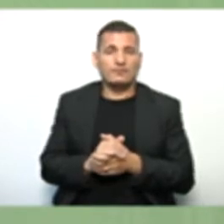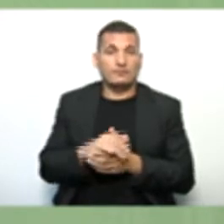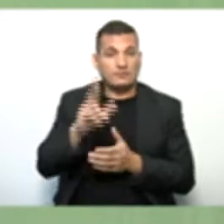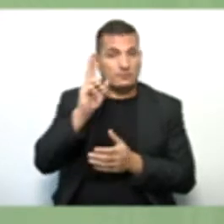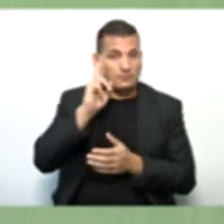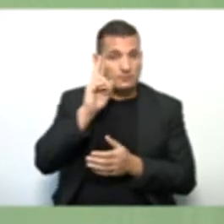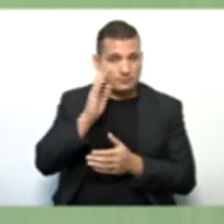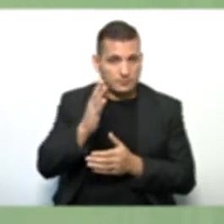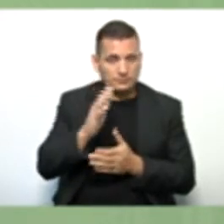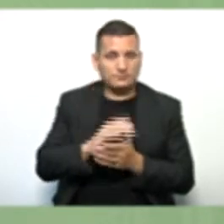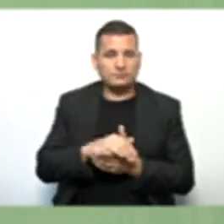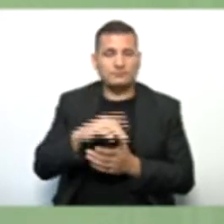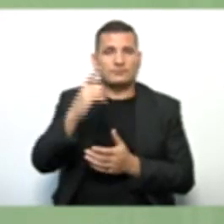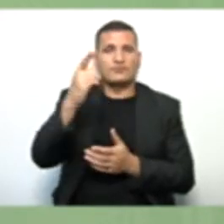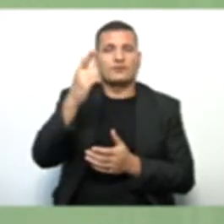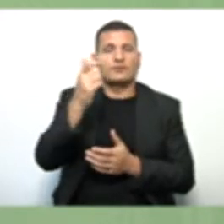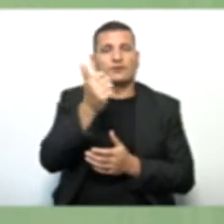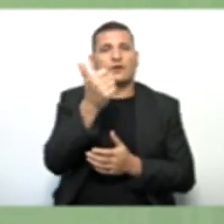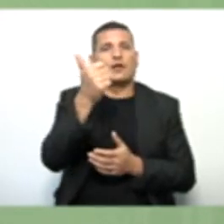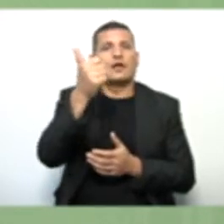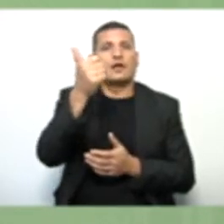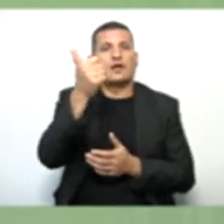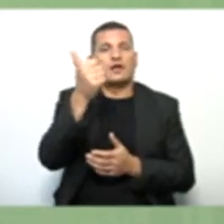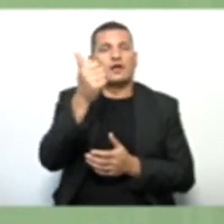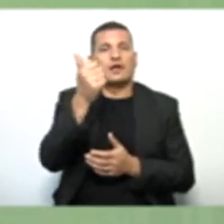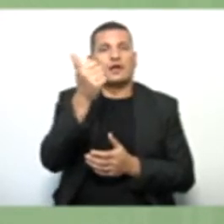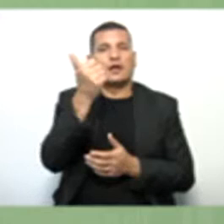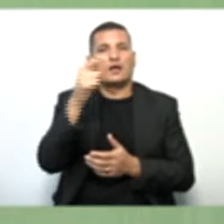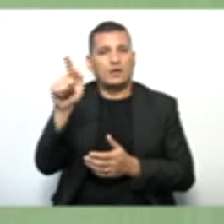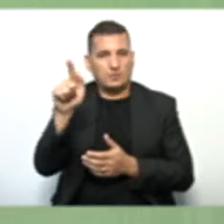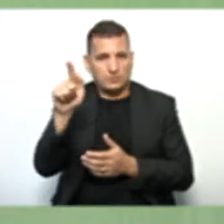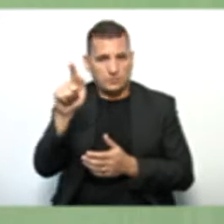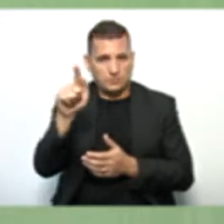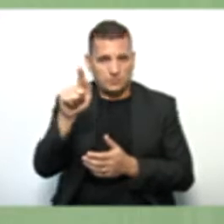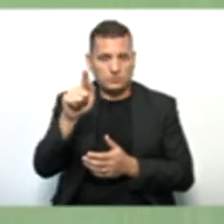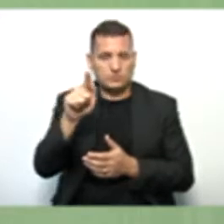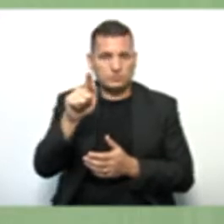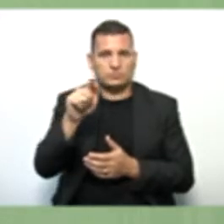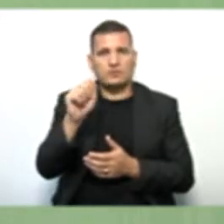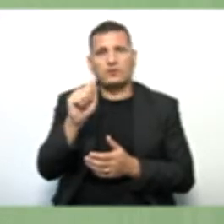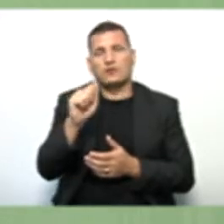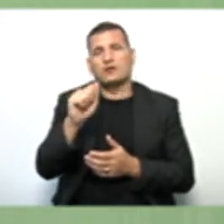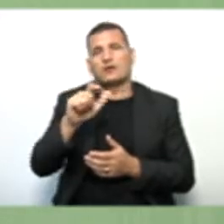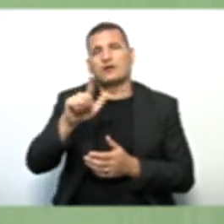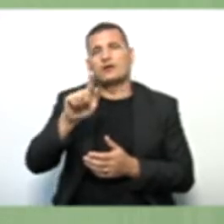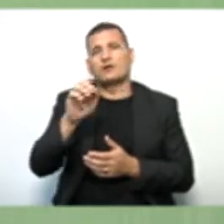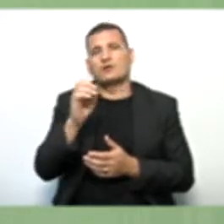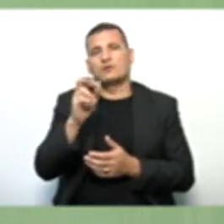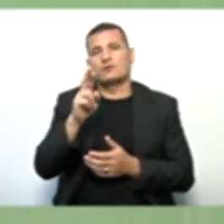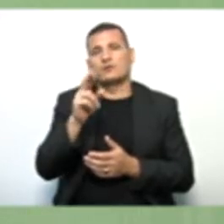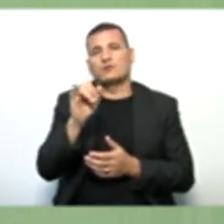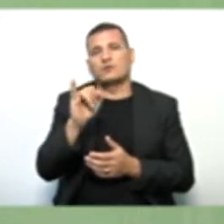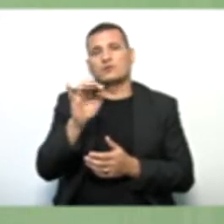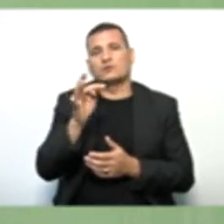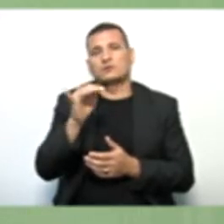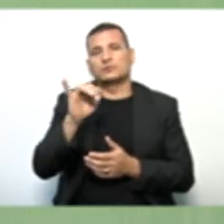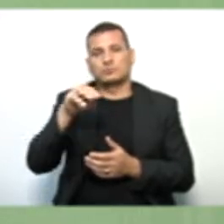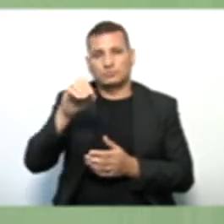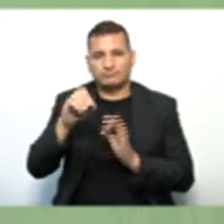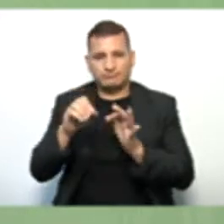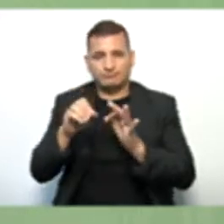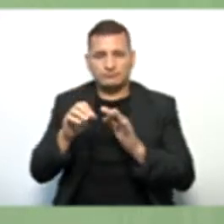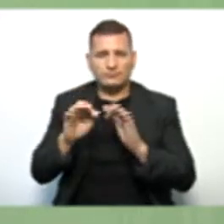Lembre-se disso. Algoritmos, tá? A gente pode transformar isso no algoritmo. Como? Quando essas situações abstratas,